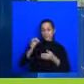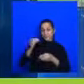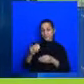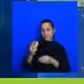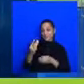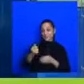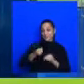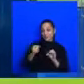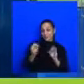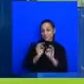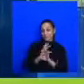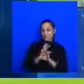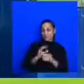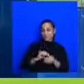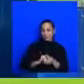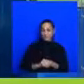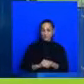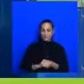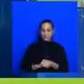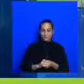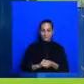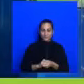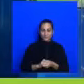3 acertos.